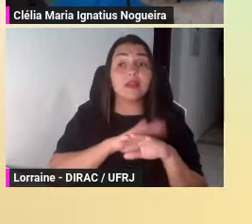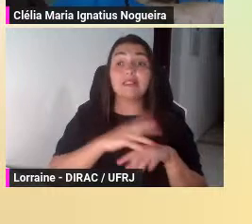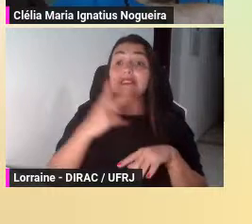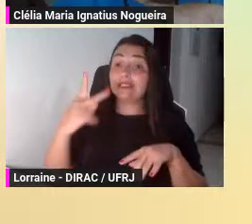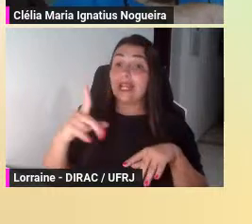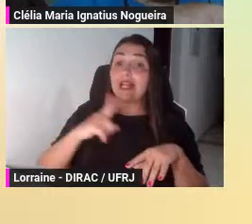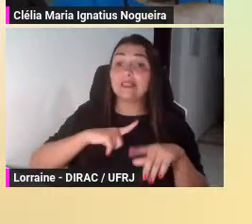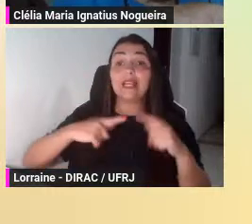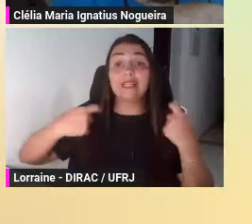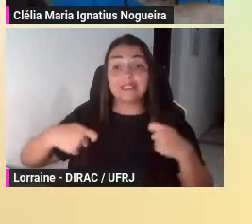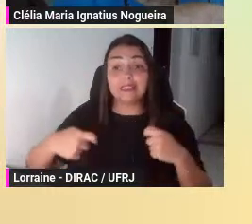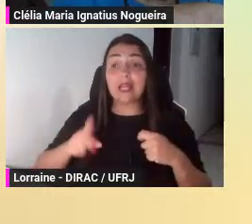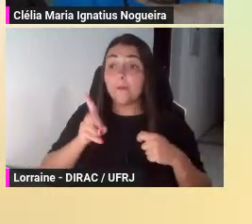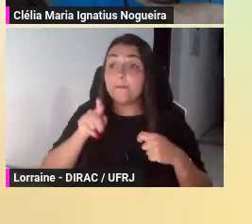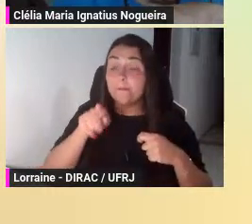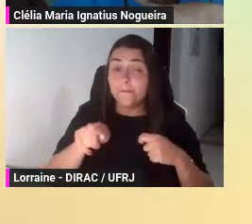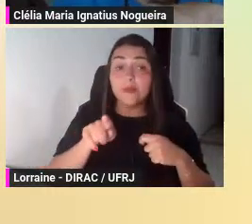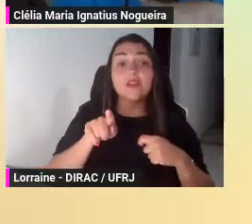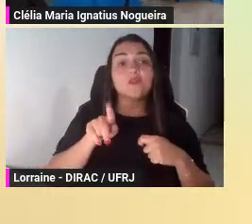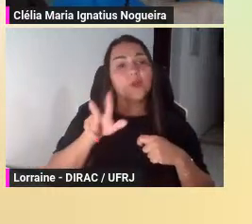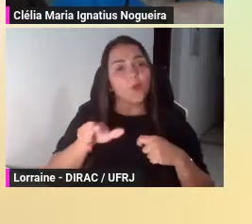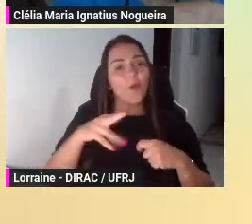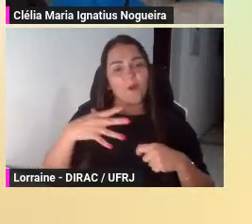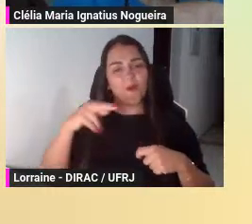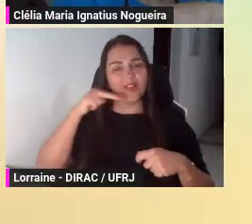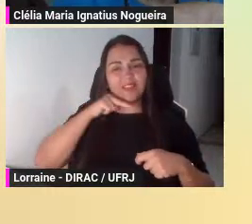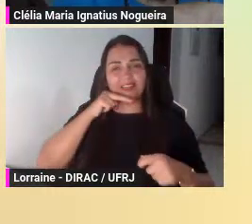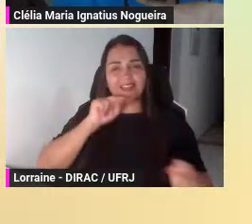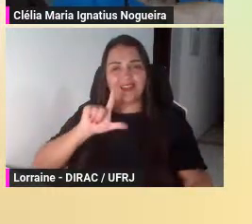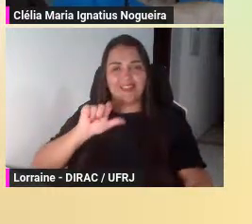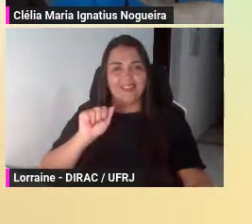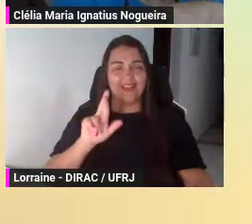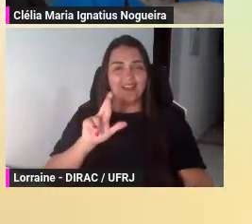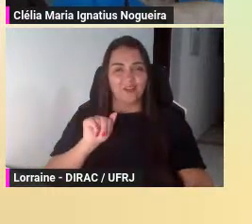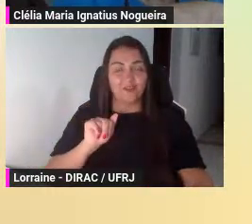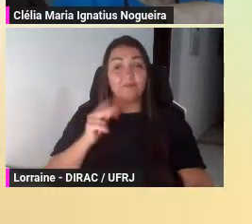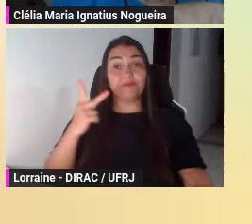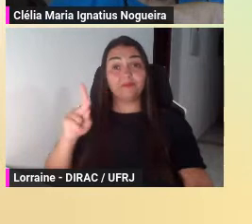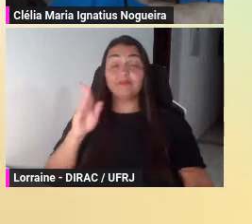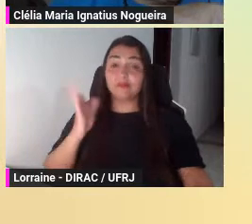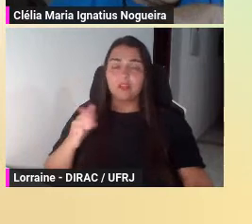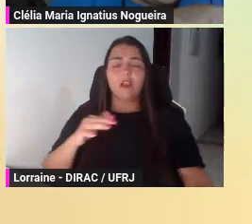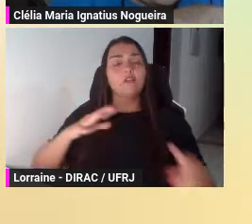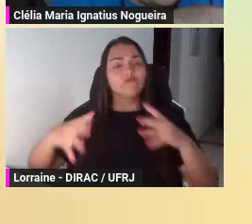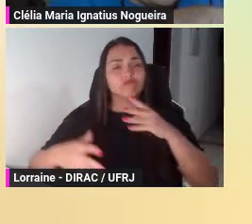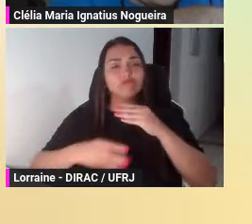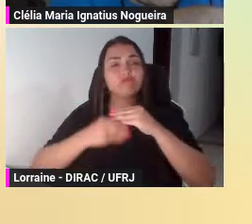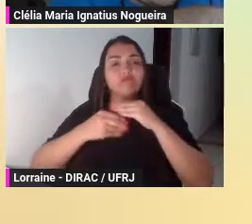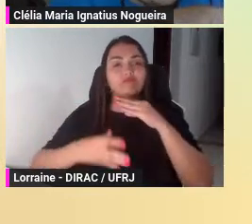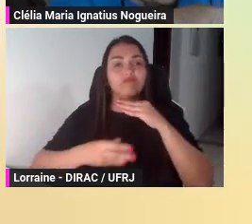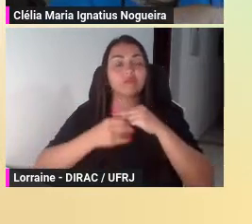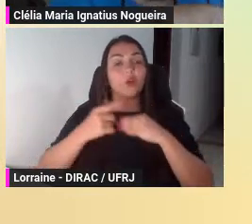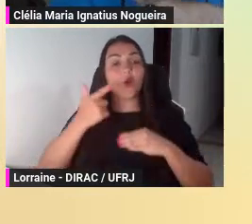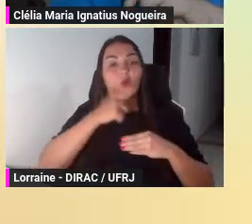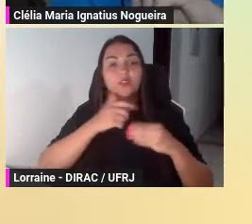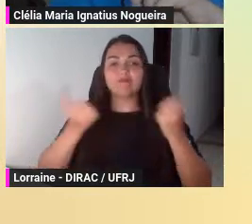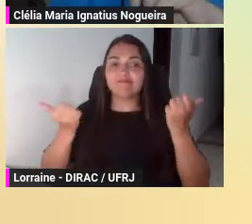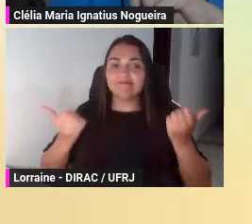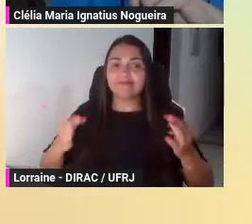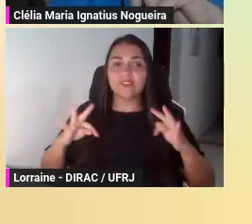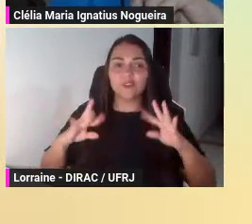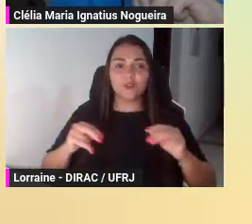necessidades específicas, no caso da Laura, e aí ir agregando de maneira a atender todos os demais. A gente